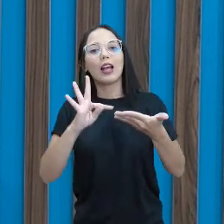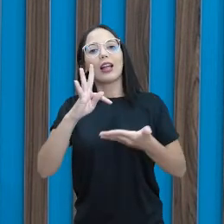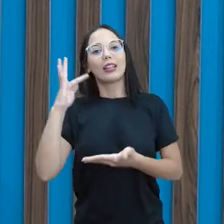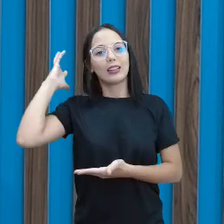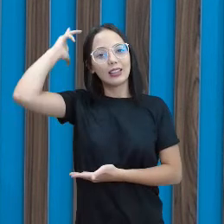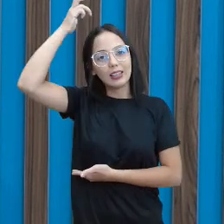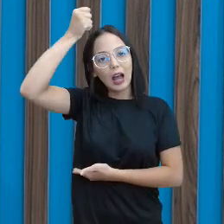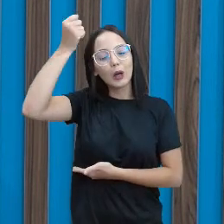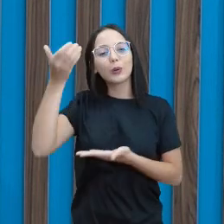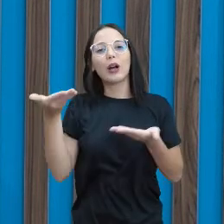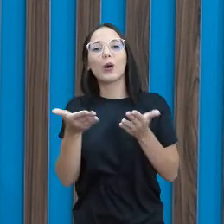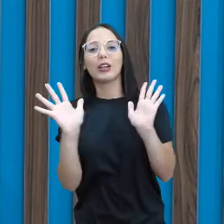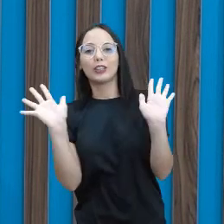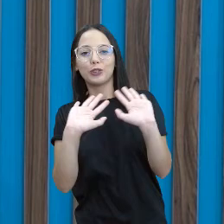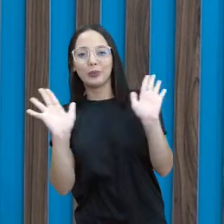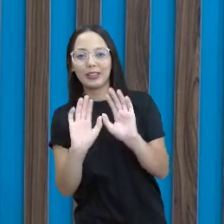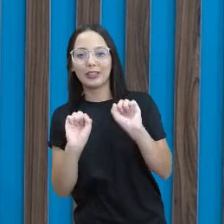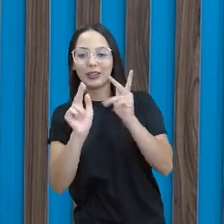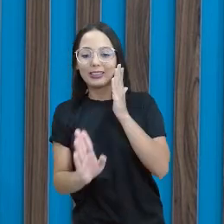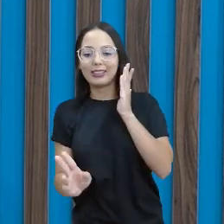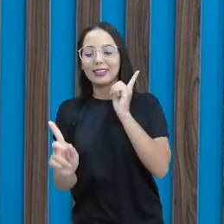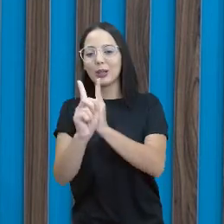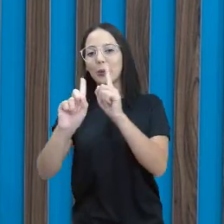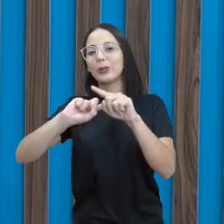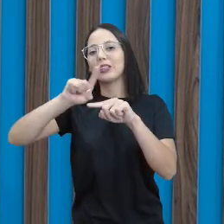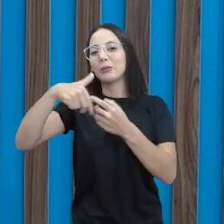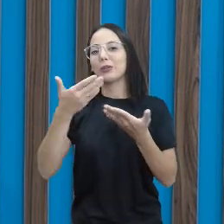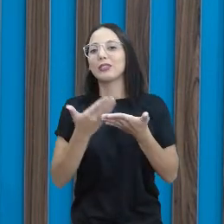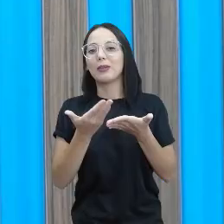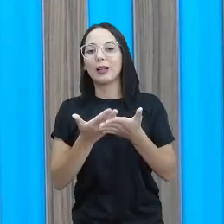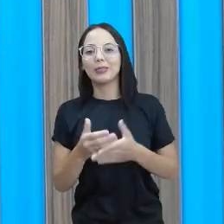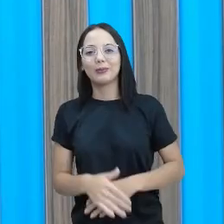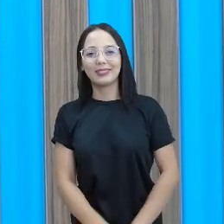vou me despedindo de vocês, a gente se vê na próxima aula, tá bom?